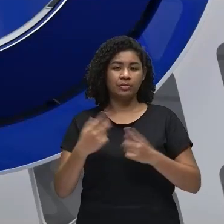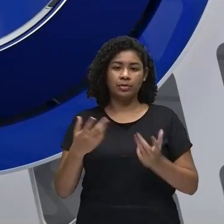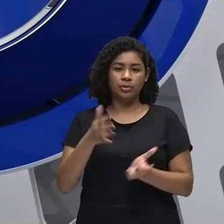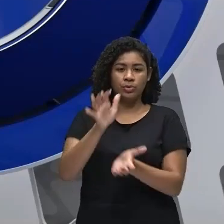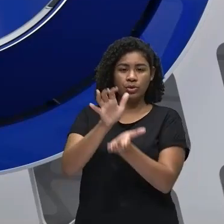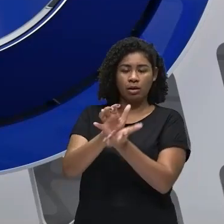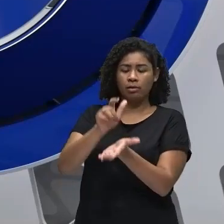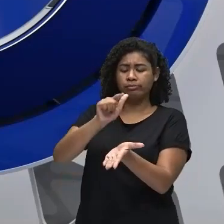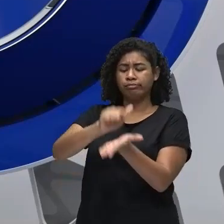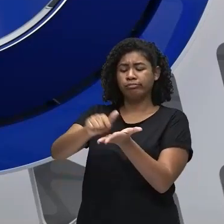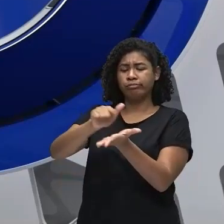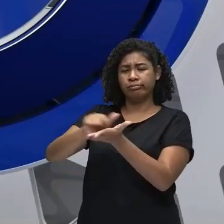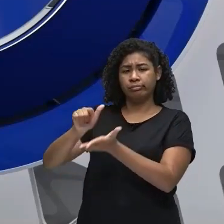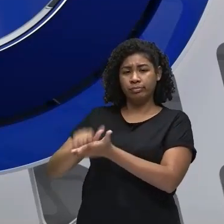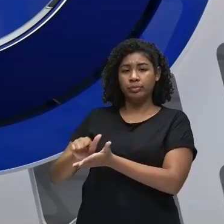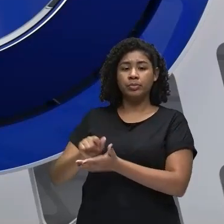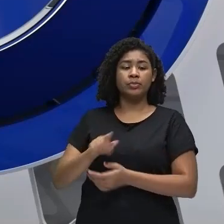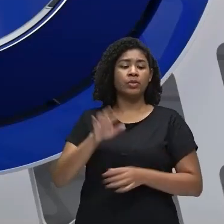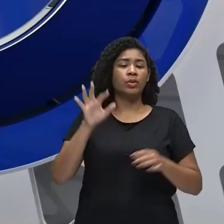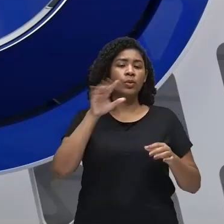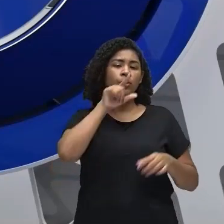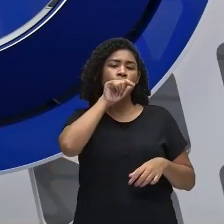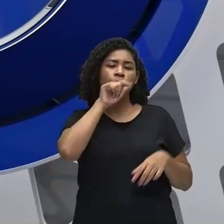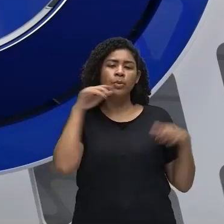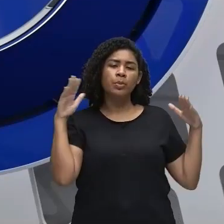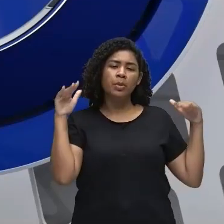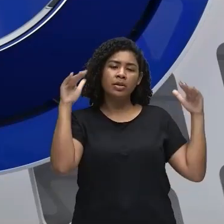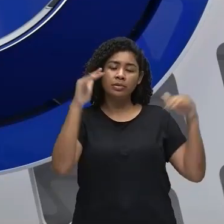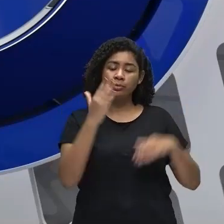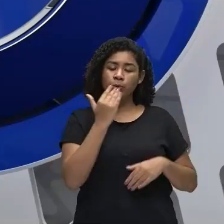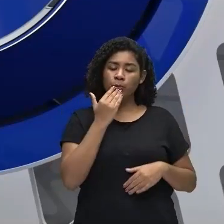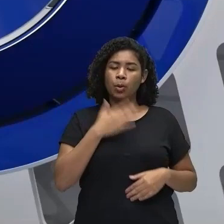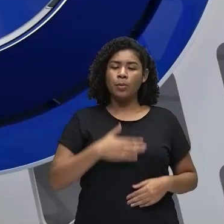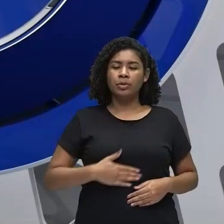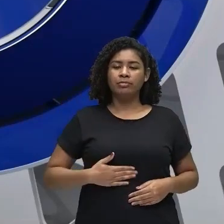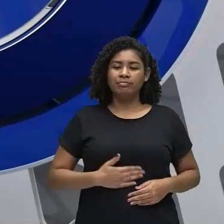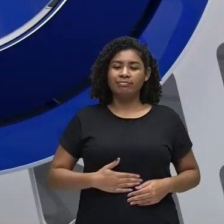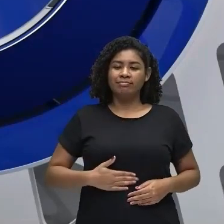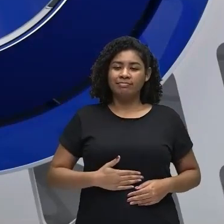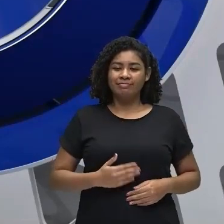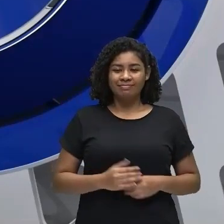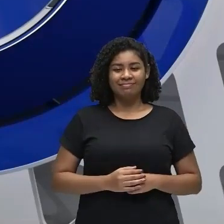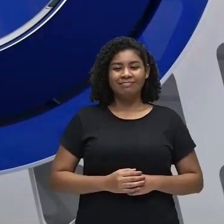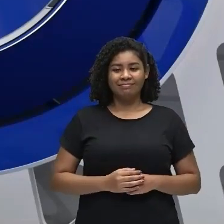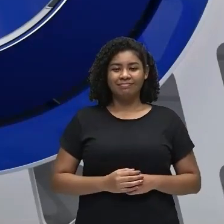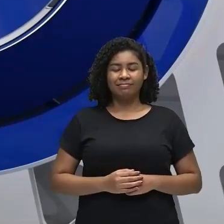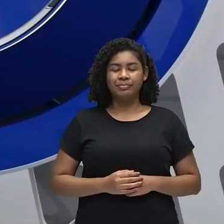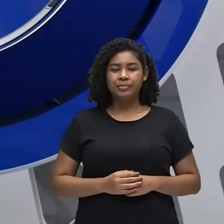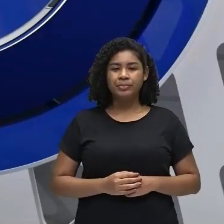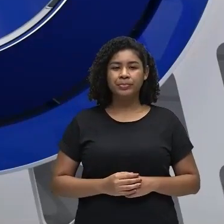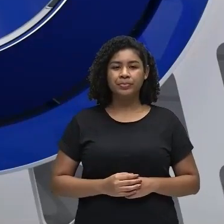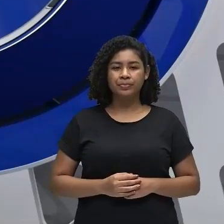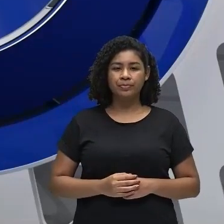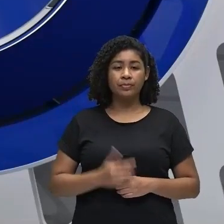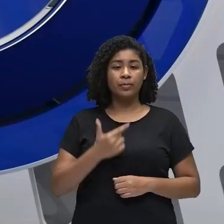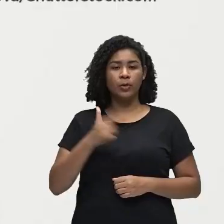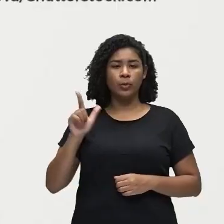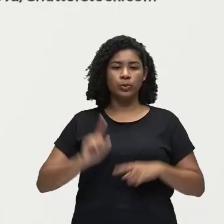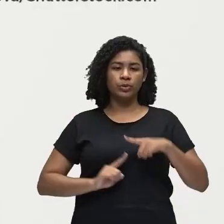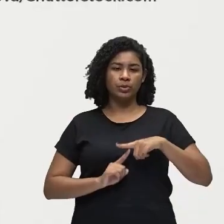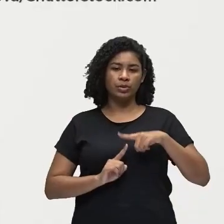o seu dente limpo e o passarinho alimentado. Vamos a outro tipo de relação harmônica.